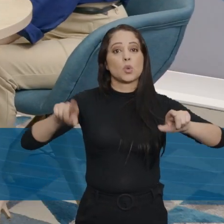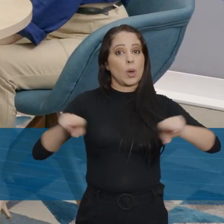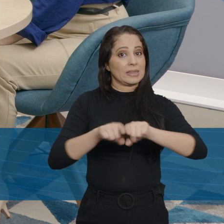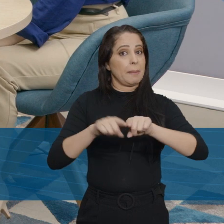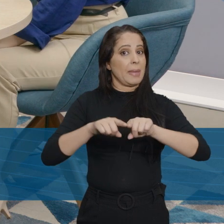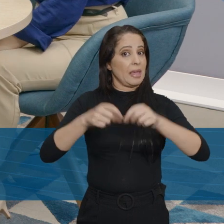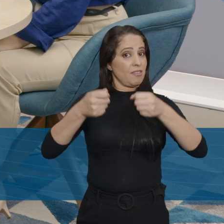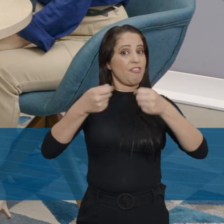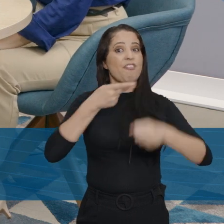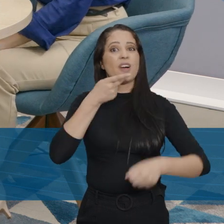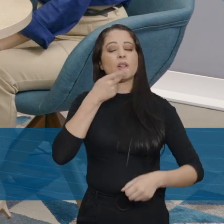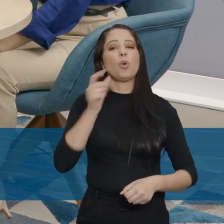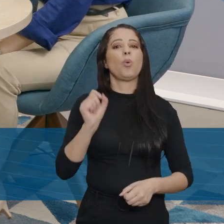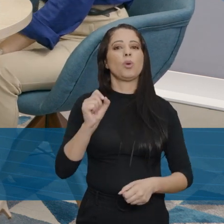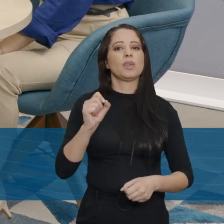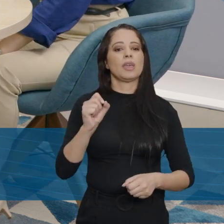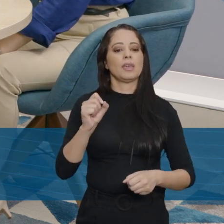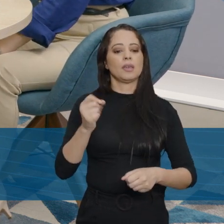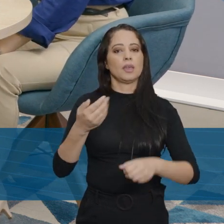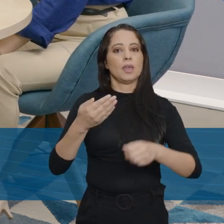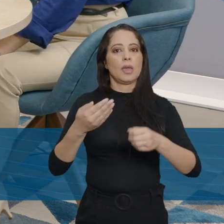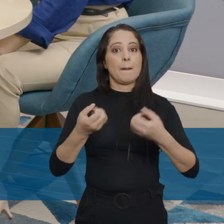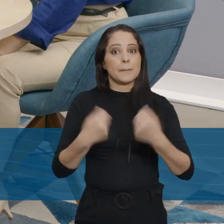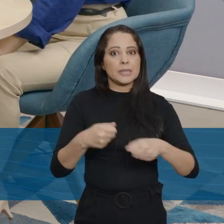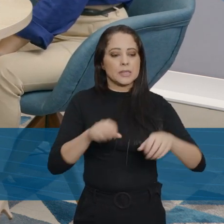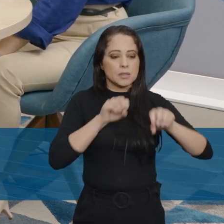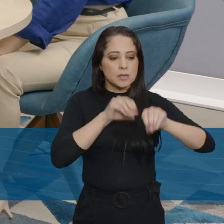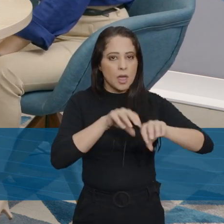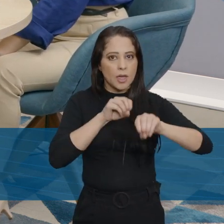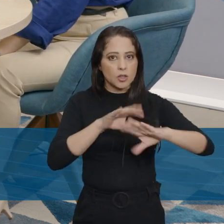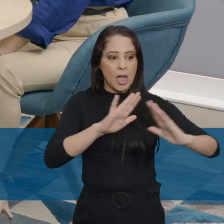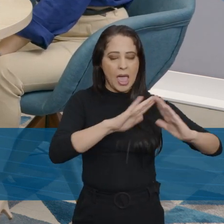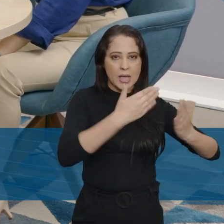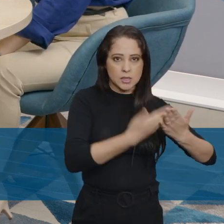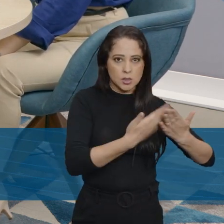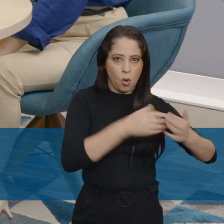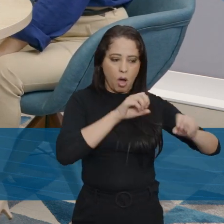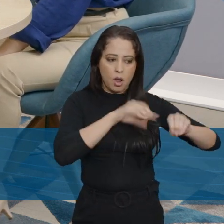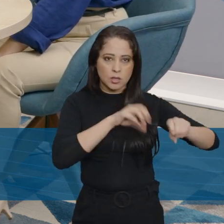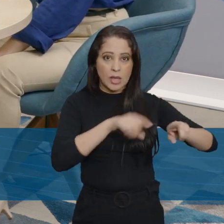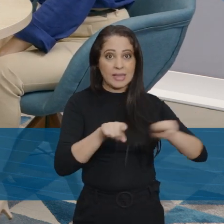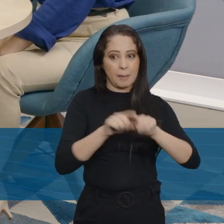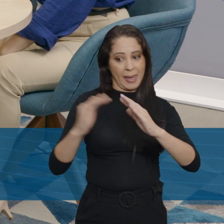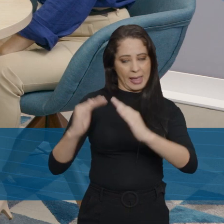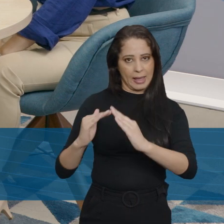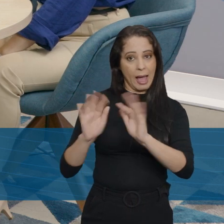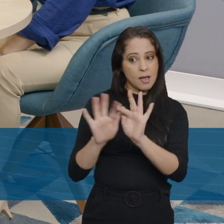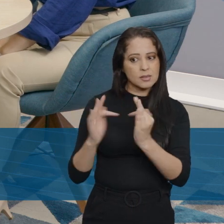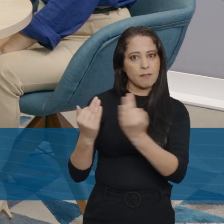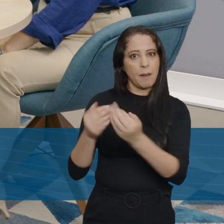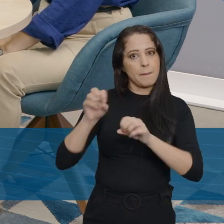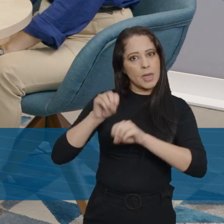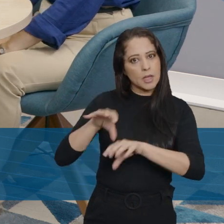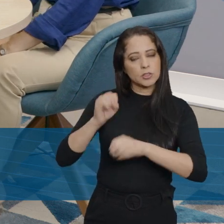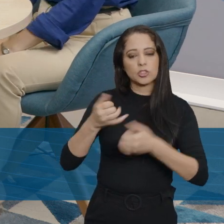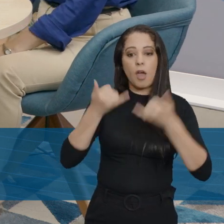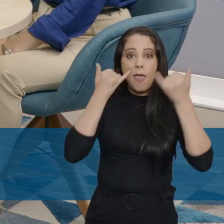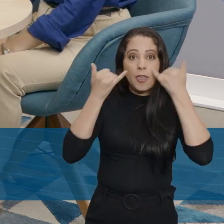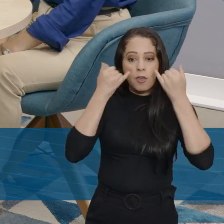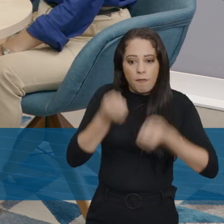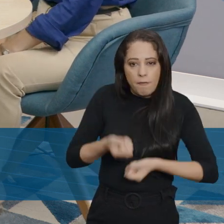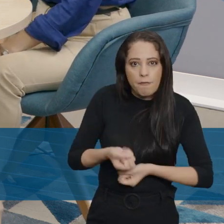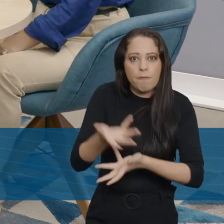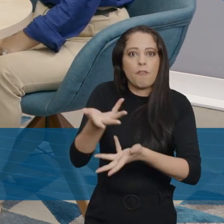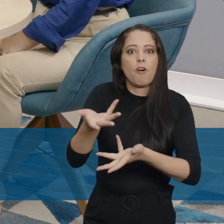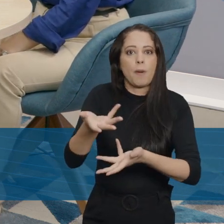também relataram, que é o diálogo, né? A educação. O que pode ser feito tanto nas escolas quanto em casa, né? É a